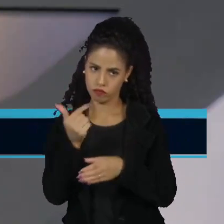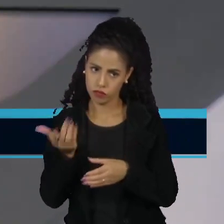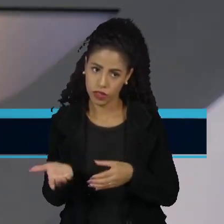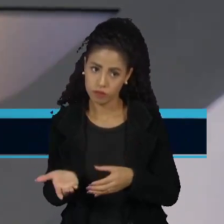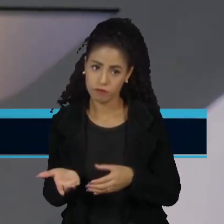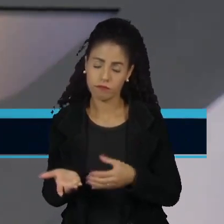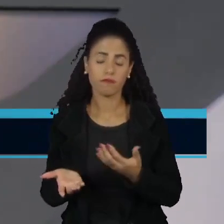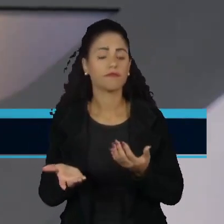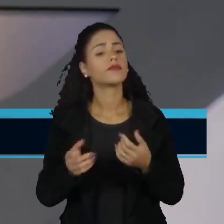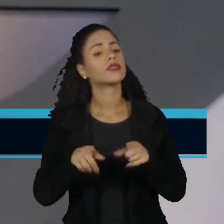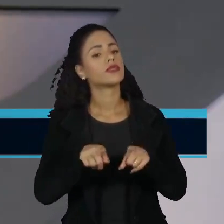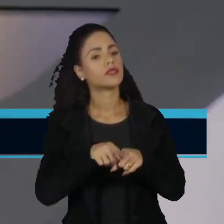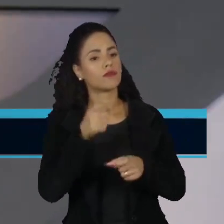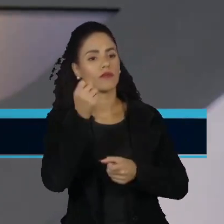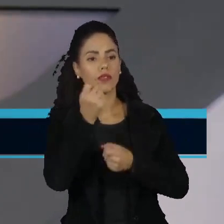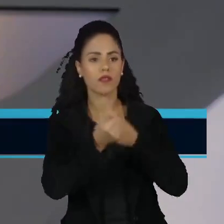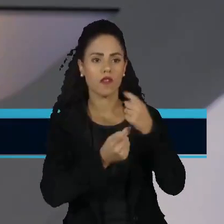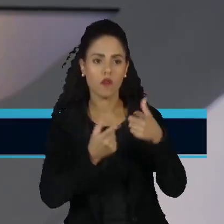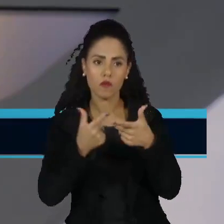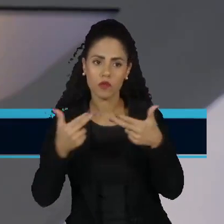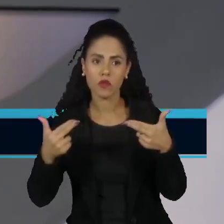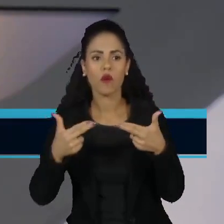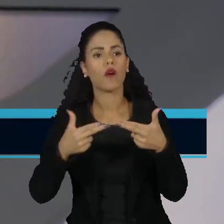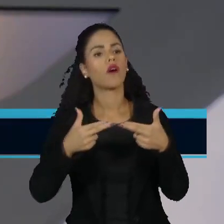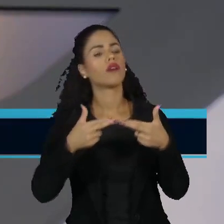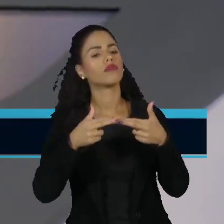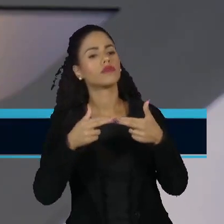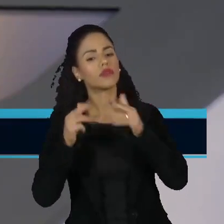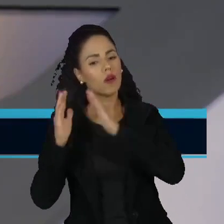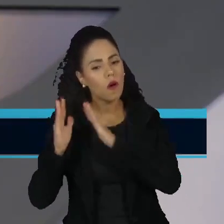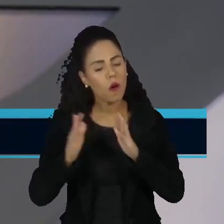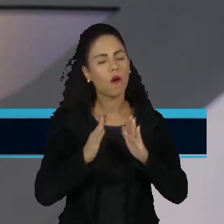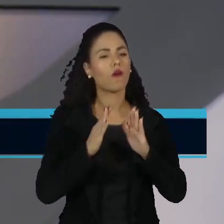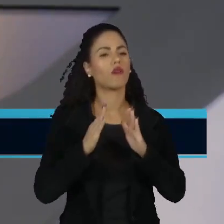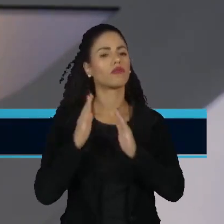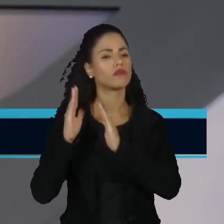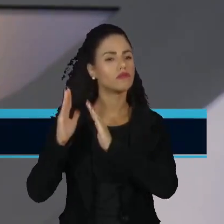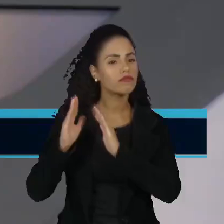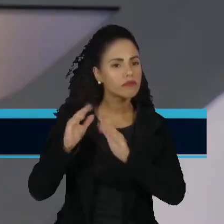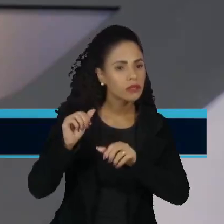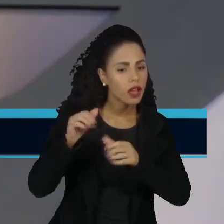também alguns preceitos de ordem democrática, de Estado democrático